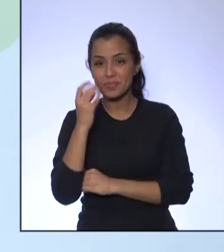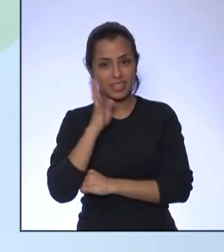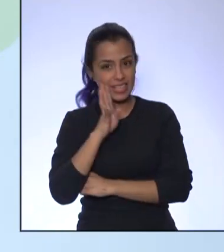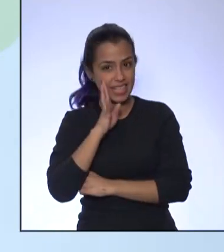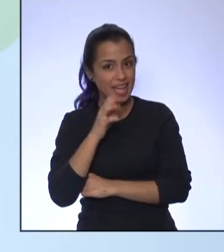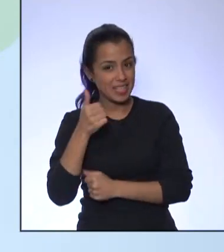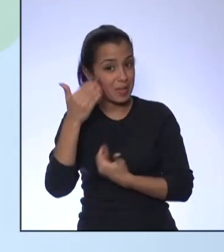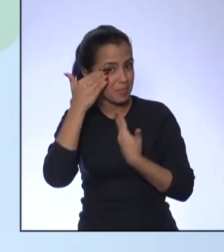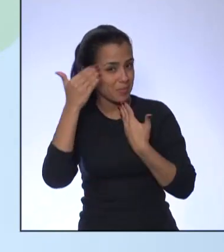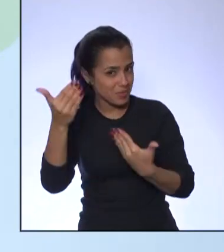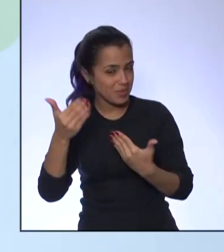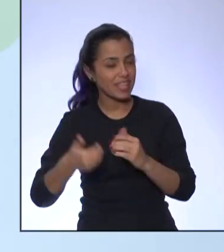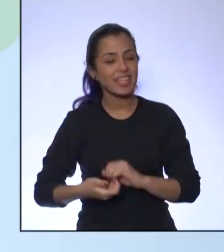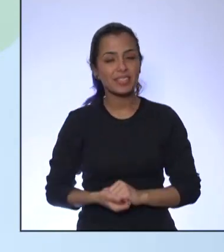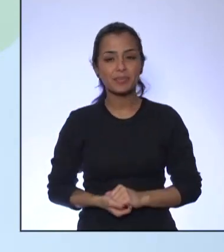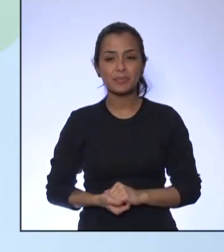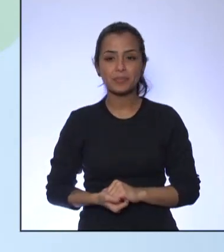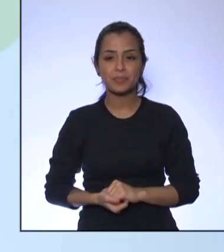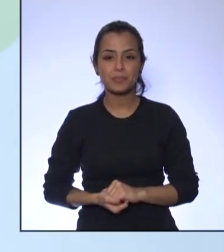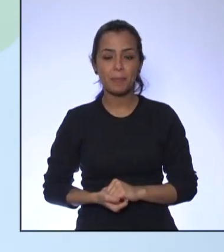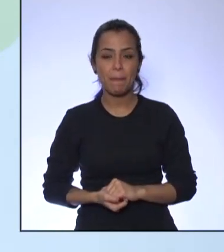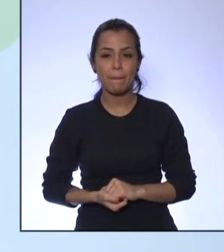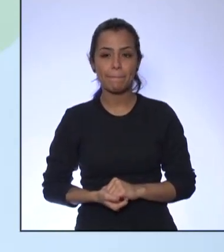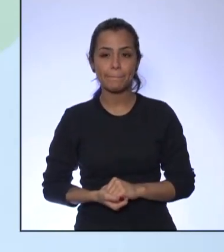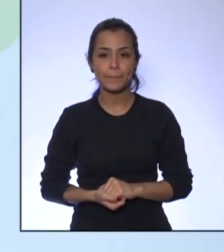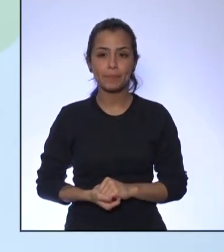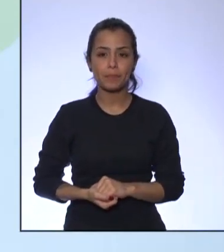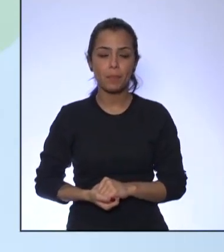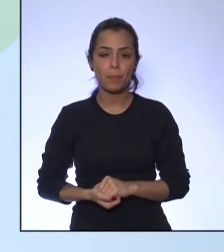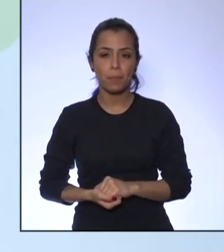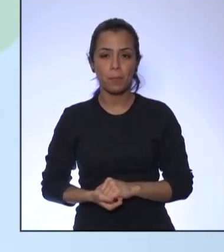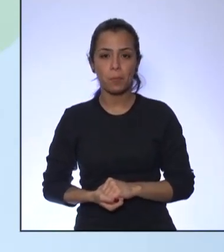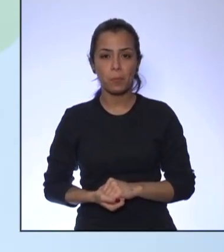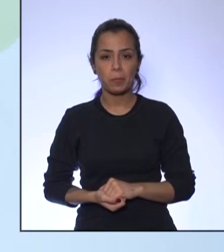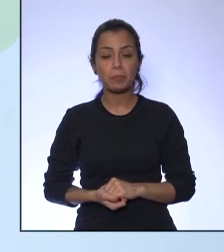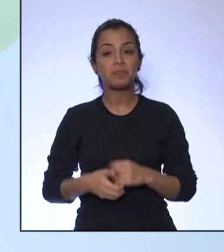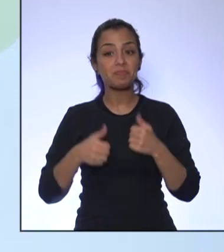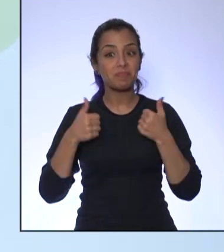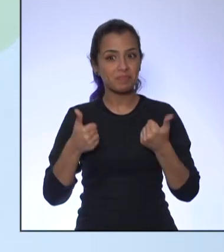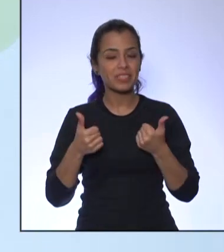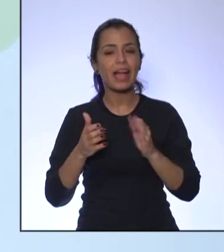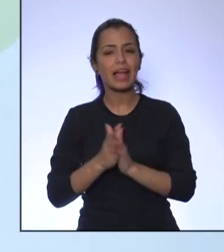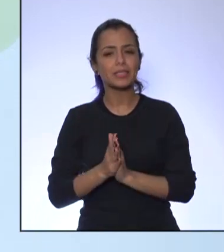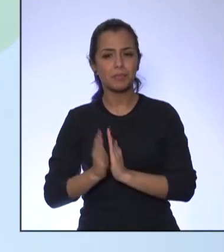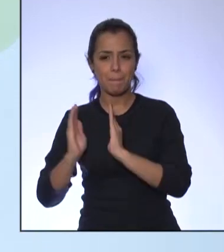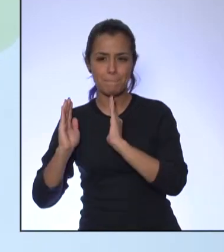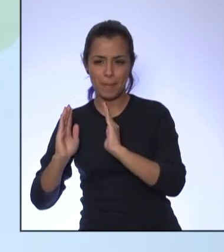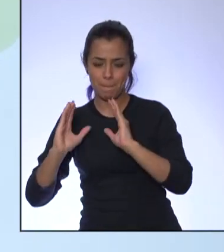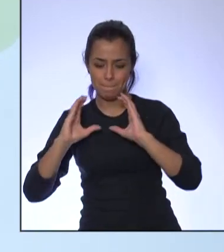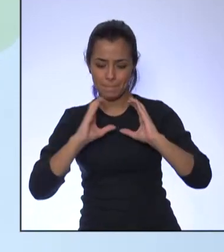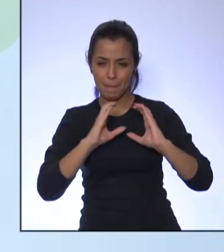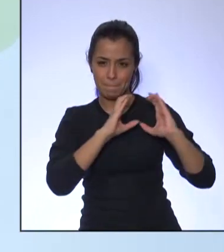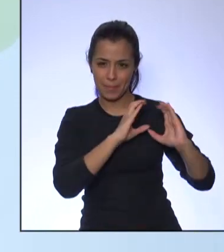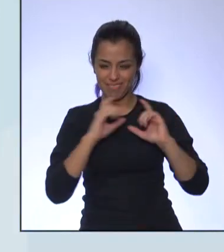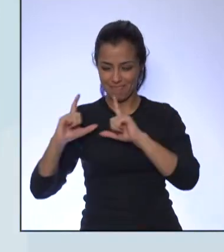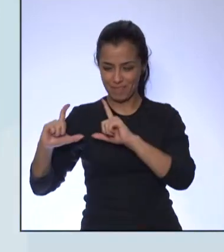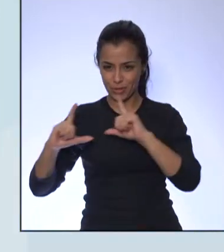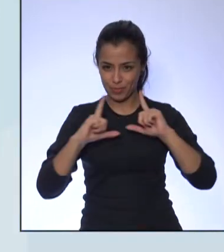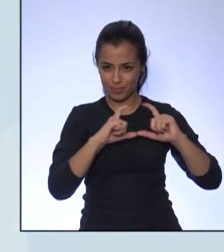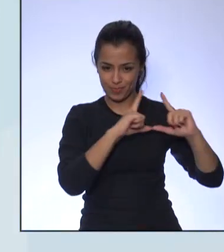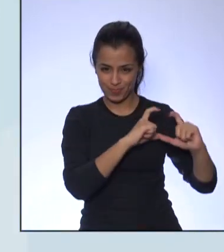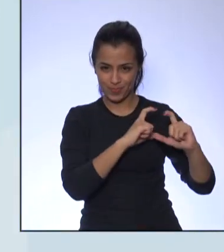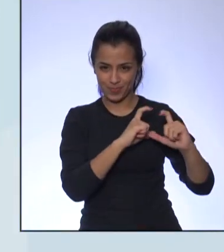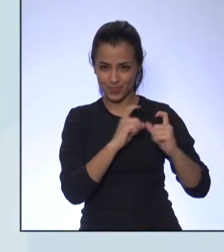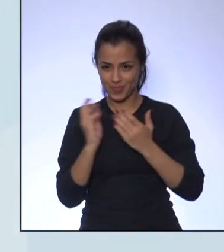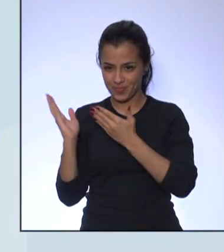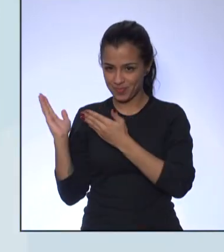de todos, muito importante. E aí, vamos lá, vamos discutir, né? Então, a gente tem uma bactéria, a gente tem uma planta, né, uma flor, e a